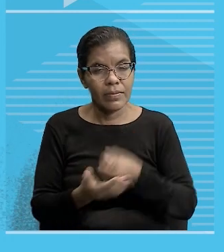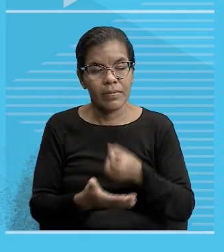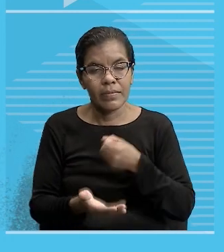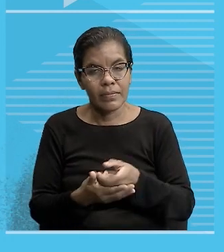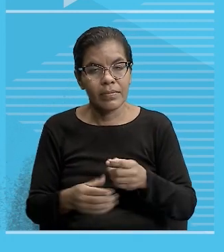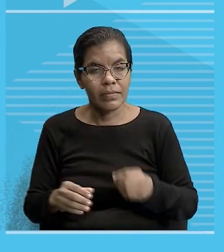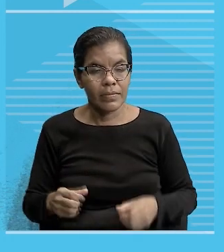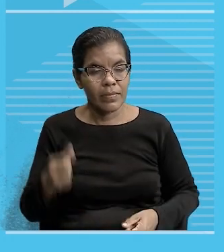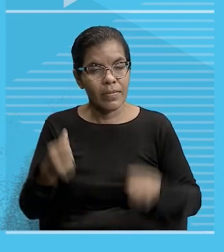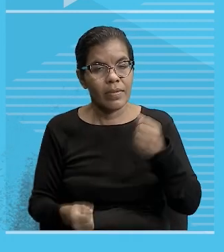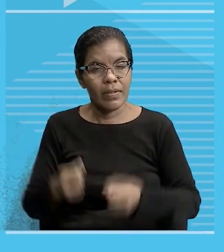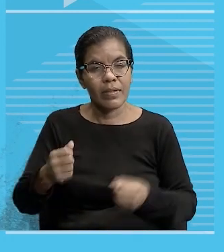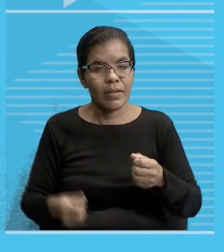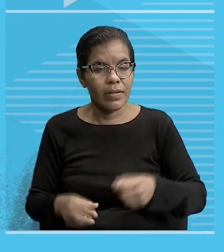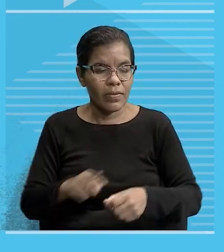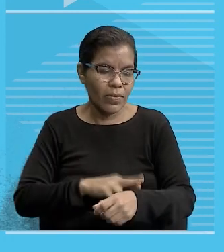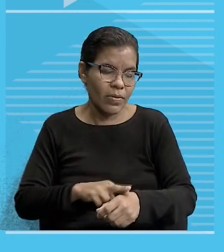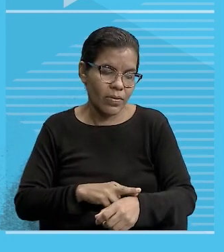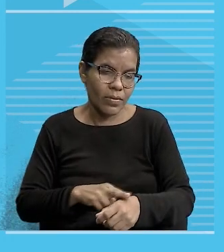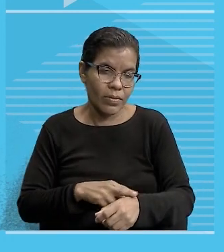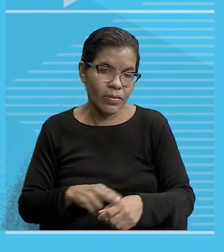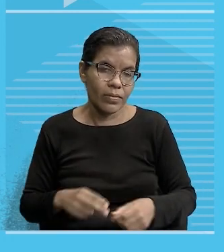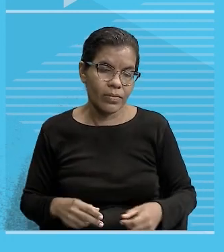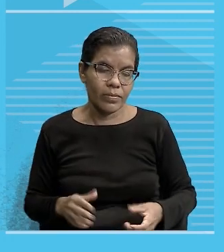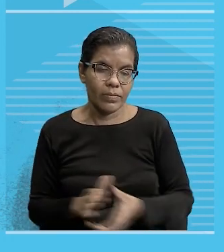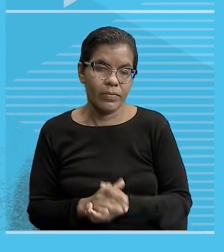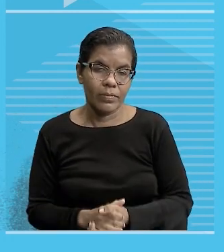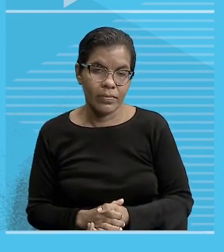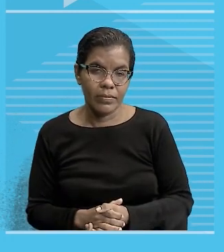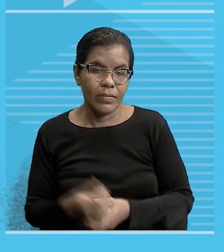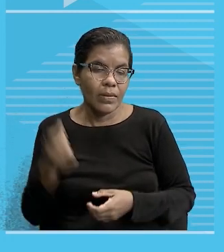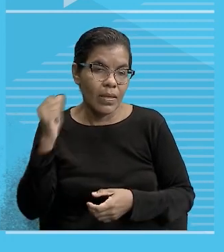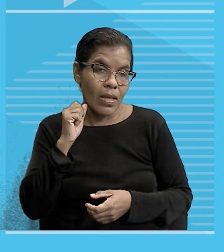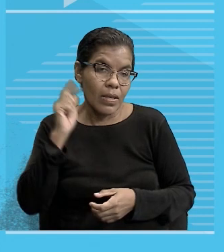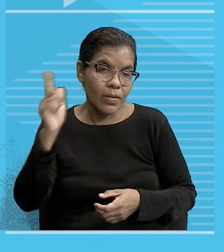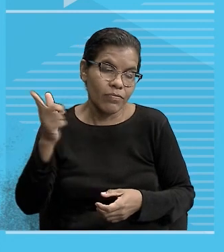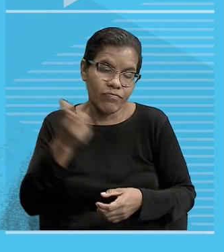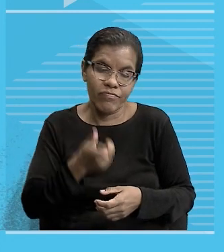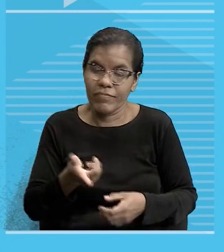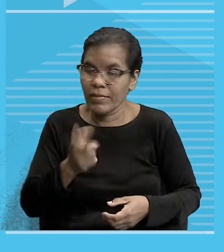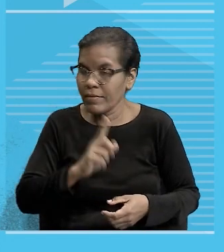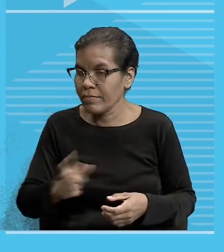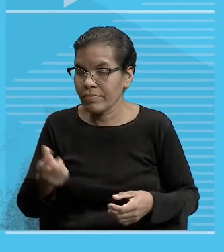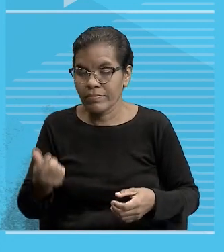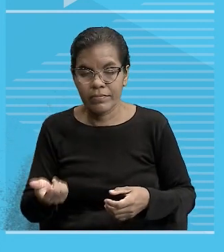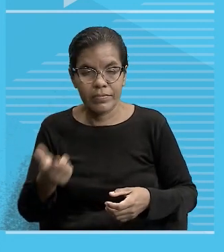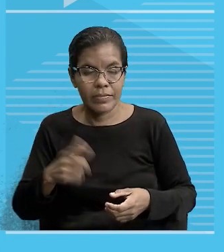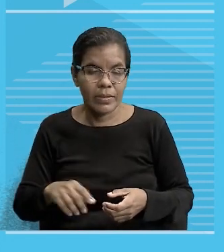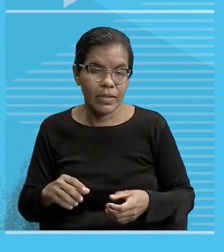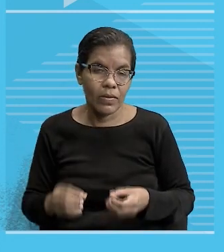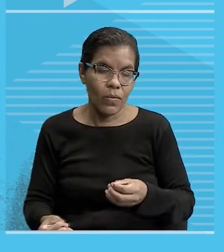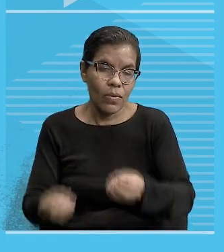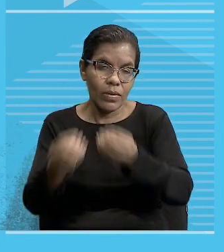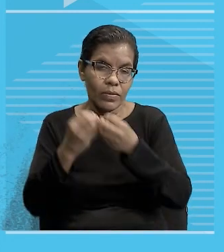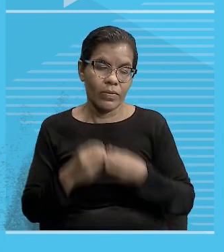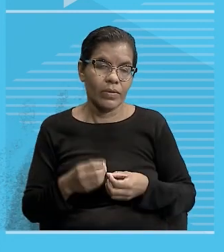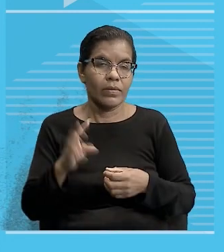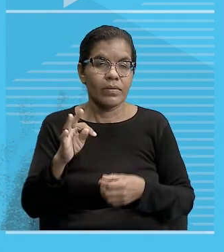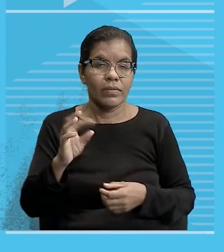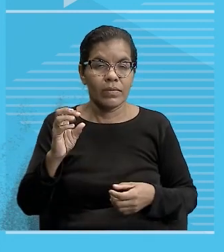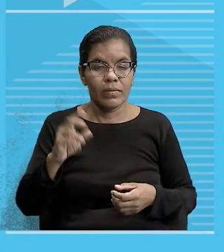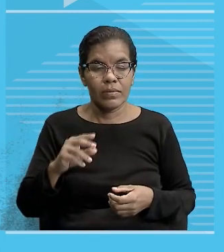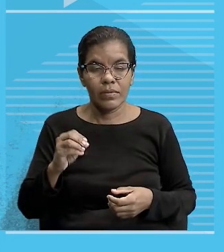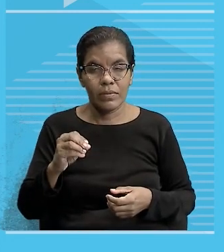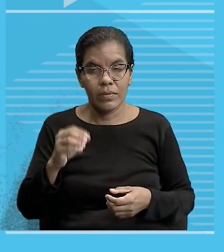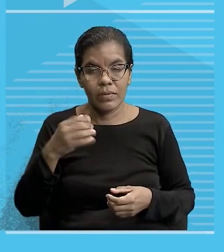vermelho prato não tinha na época aí quando veio o toyotismo um carro outro segundo carro